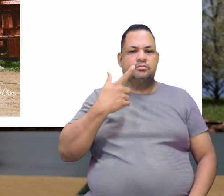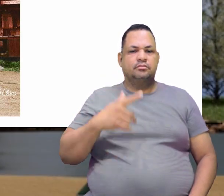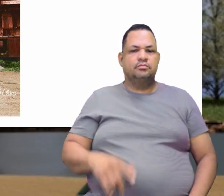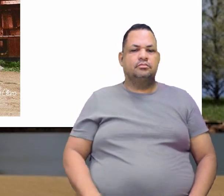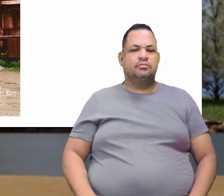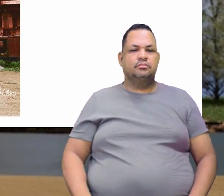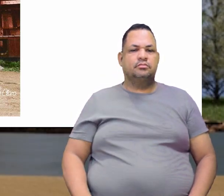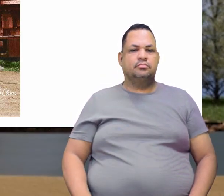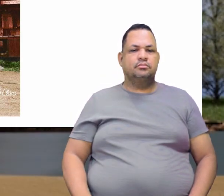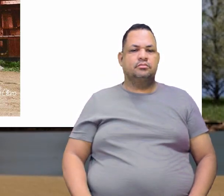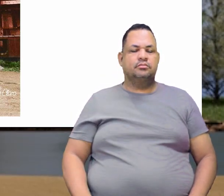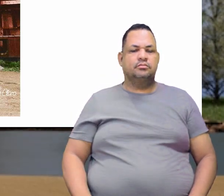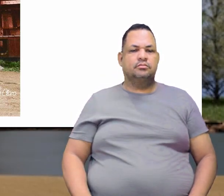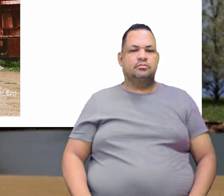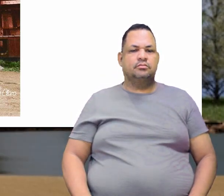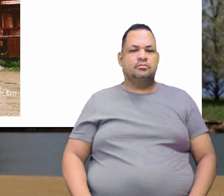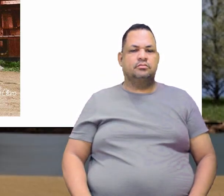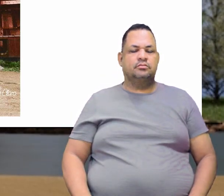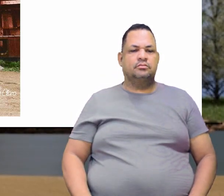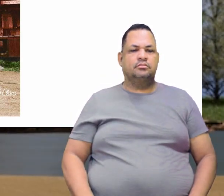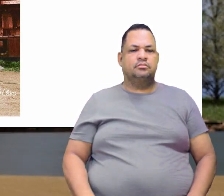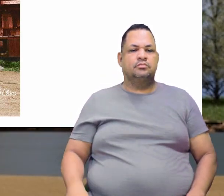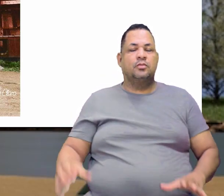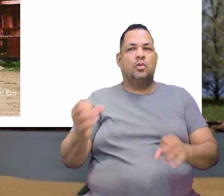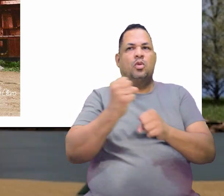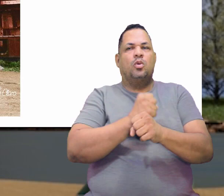deixa aí, beleza. Em